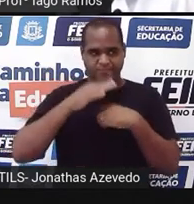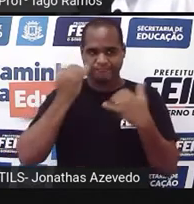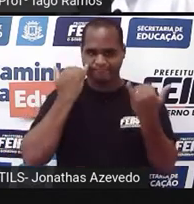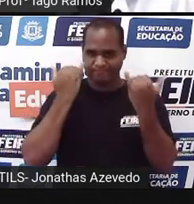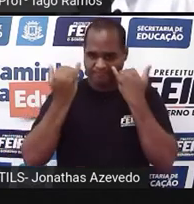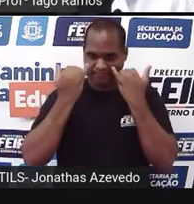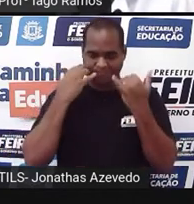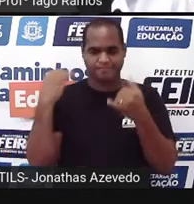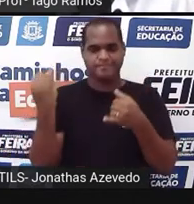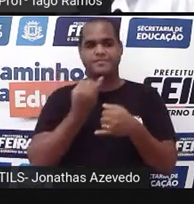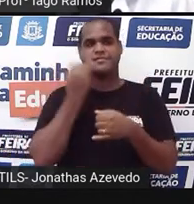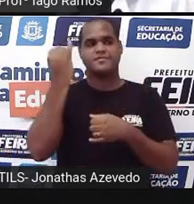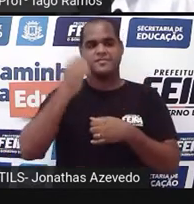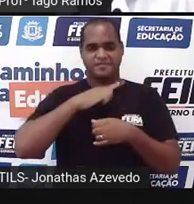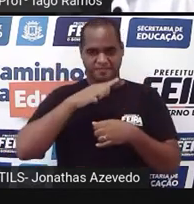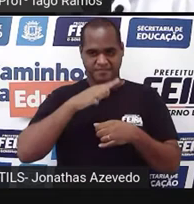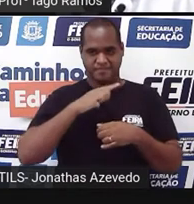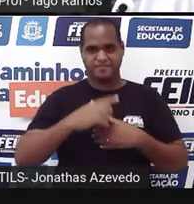importante